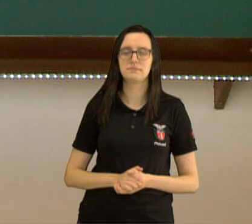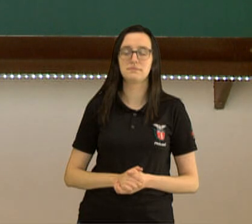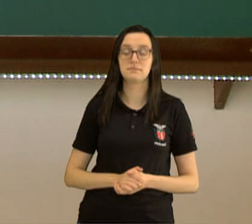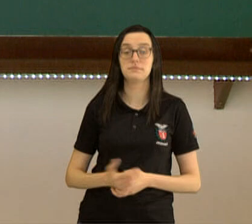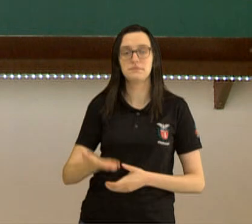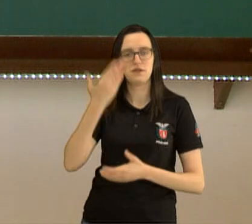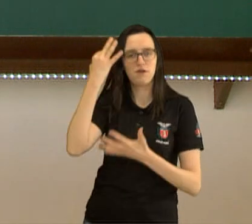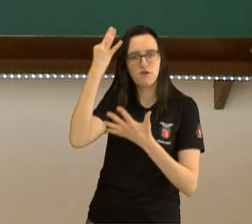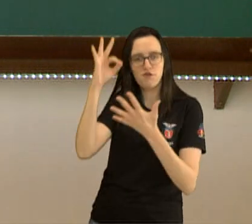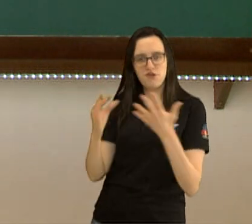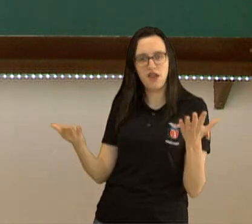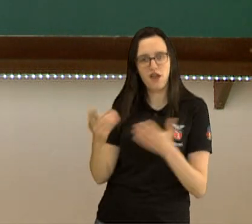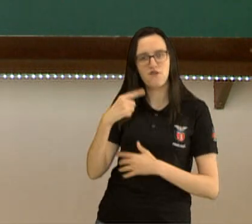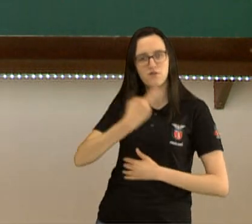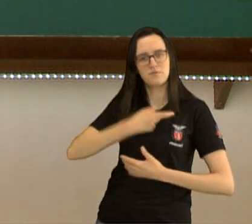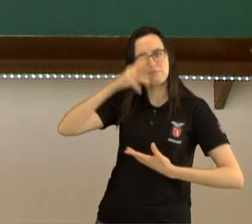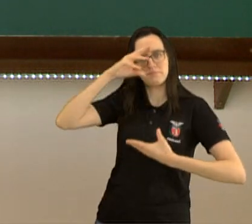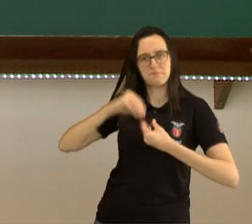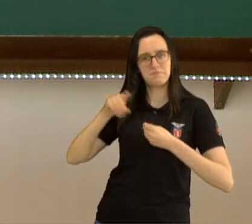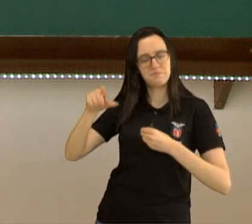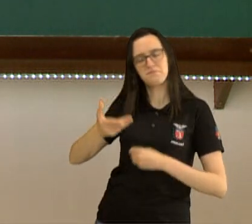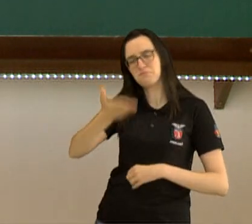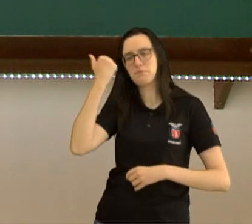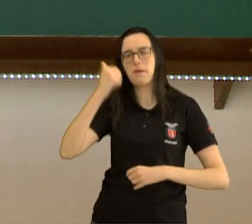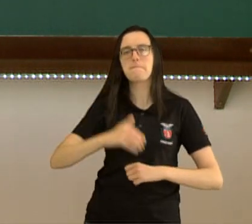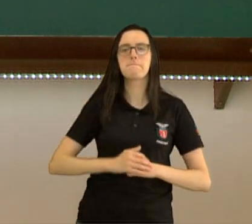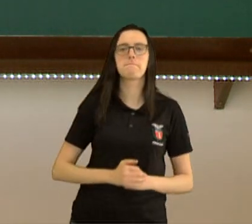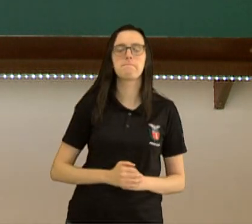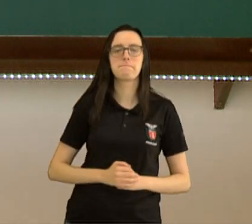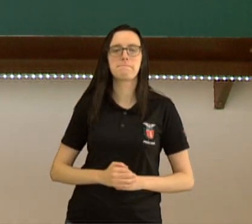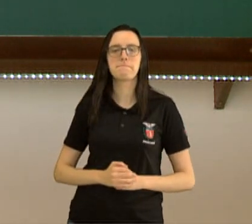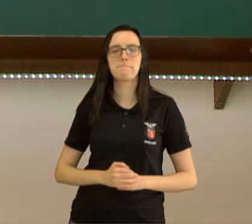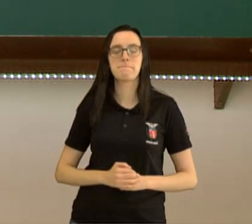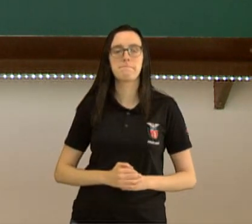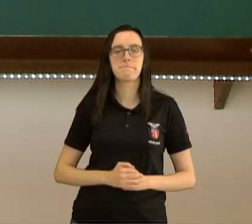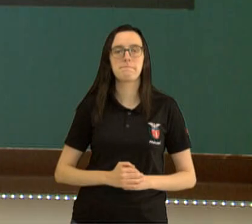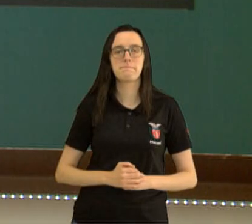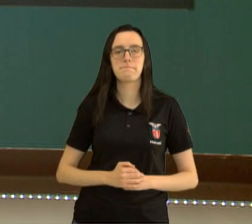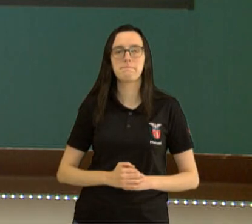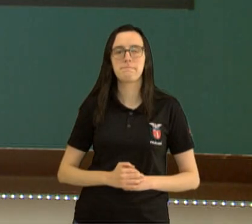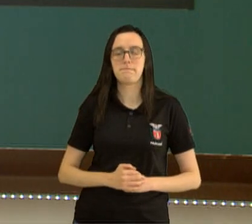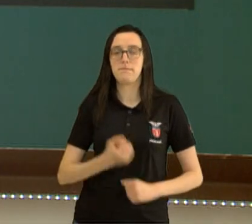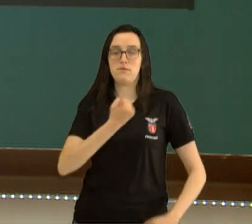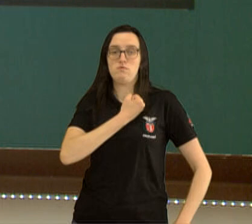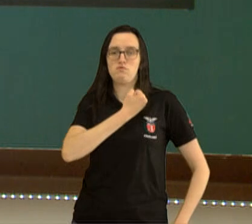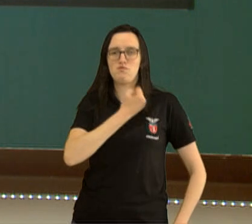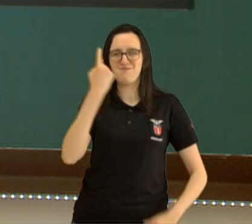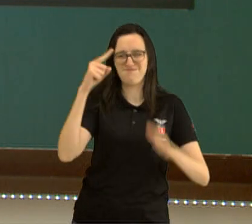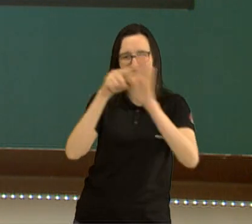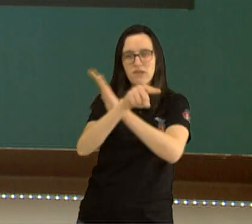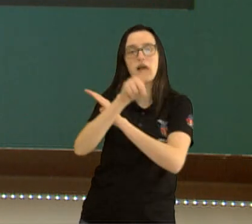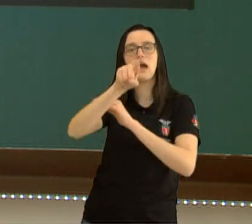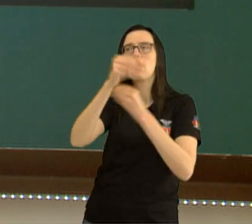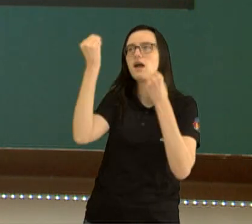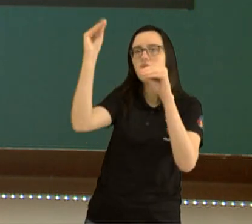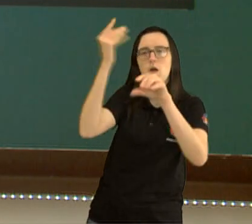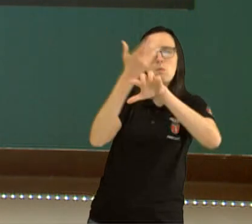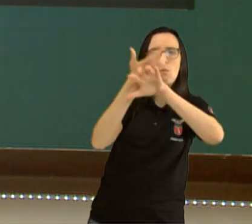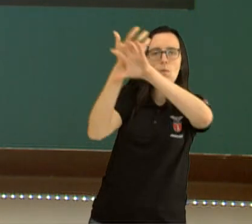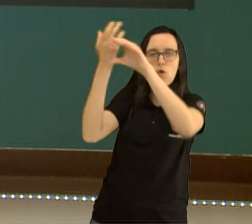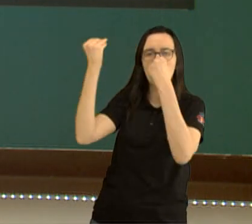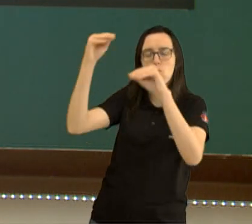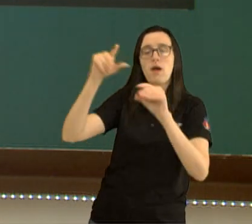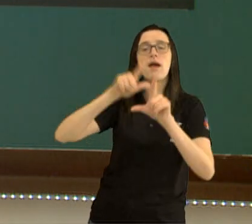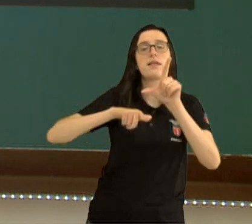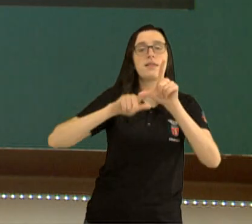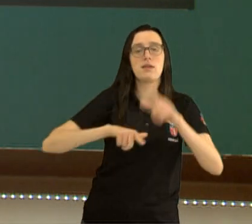Vamos corrigir então aqui a nossa interpretação? Bora lá, olha só. Lívia, na número 1 eu tinha pedido para vocês poderem completar, né? Letra